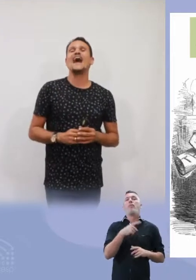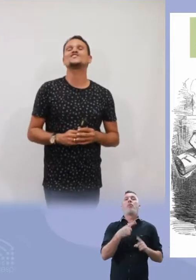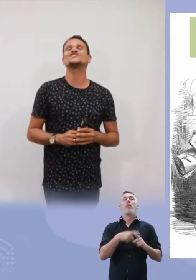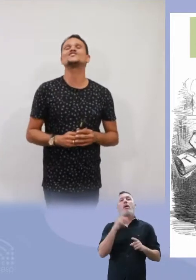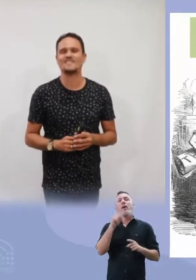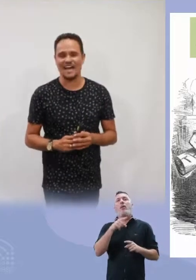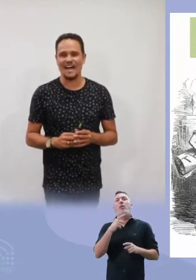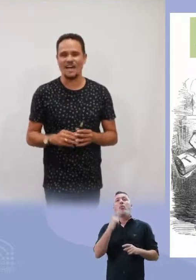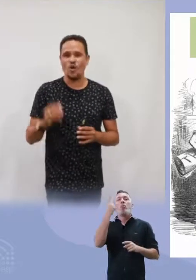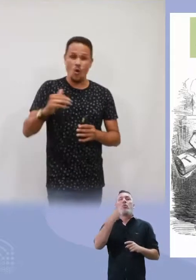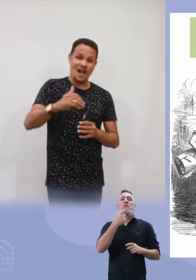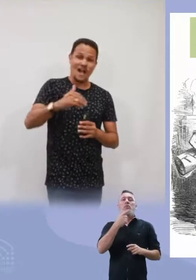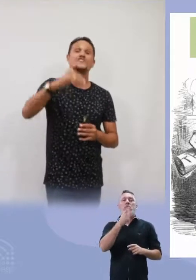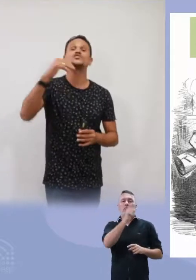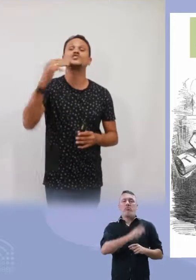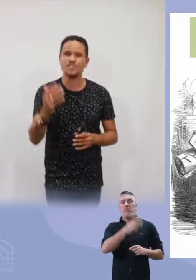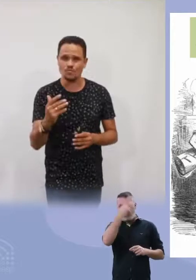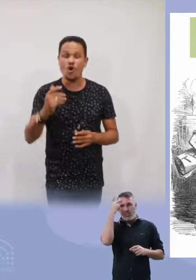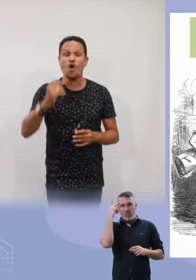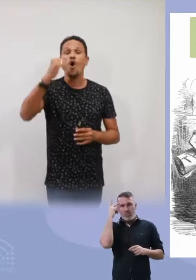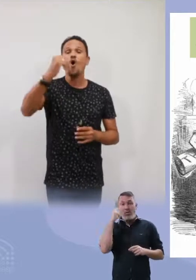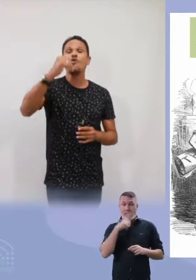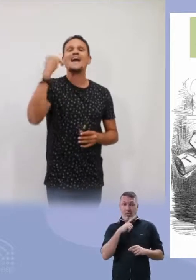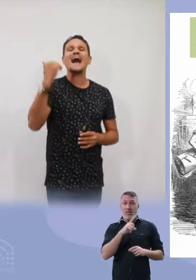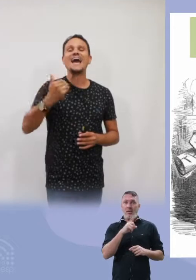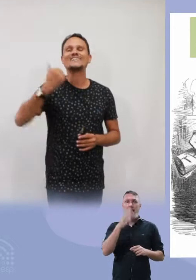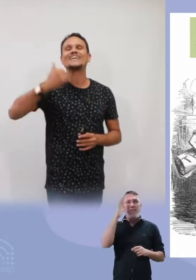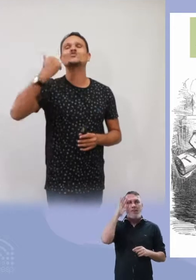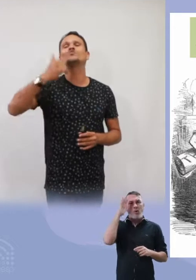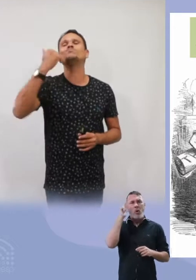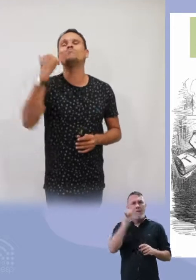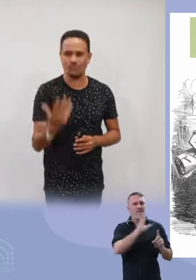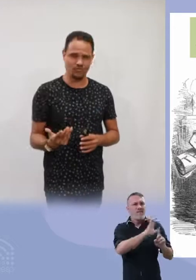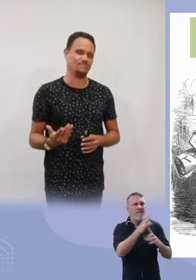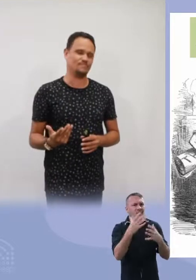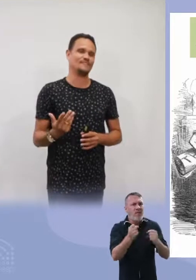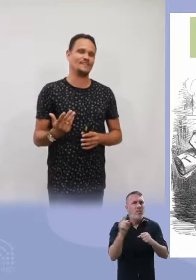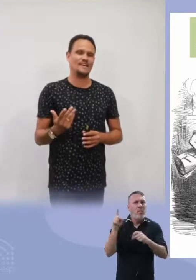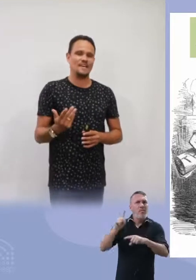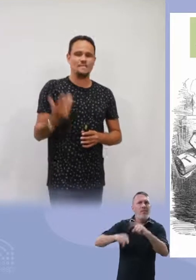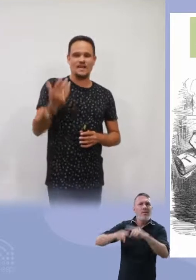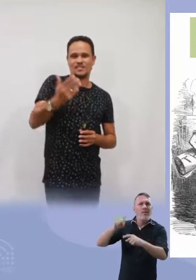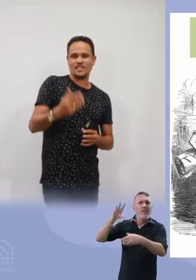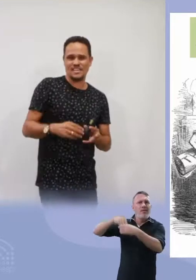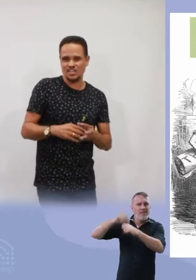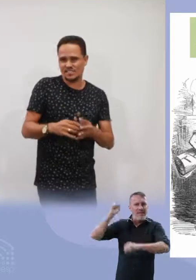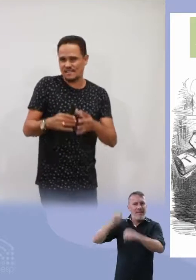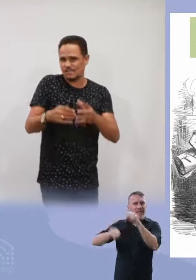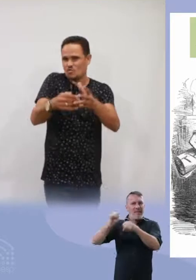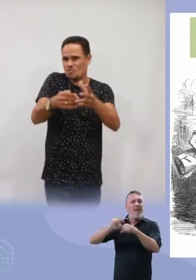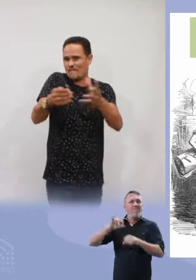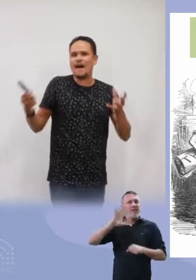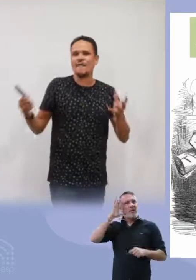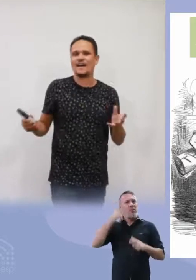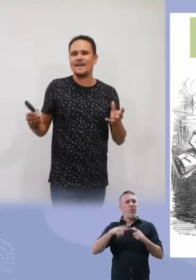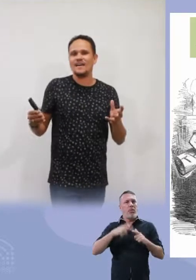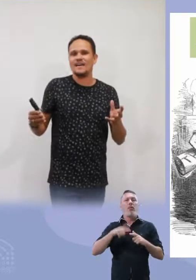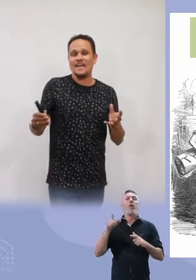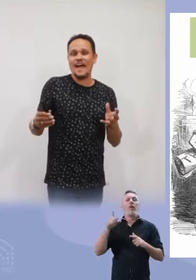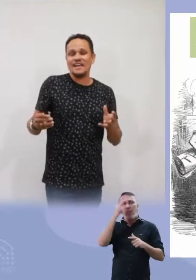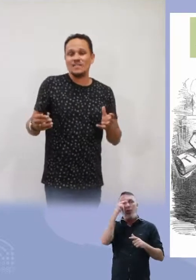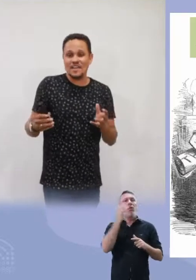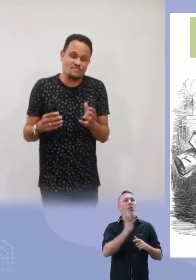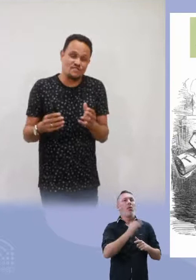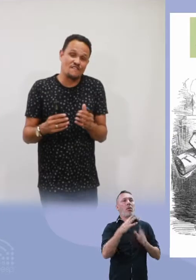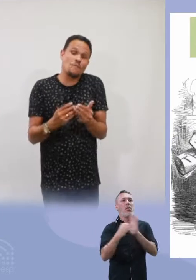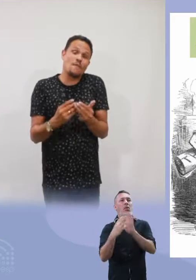movimento cartista, ou cartismo, ou carta do povo. Imagine que estamos numa fábrica,